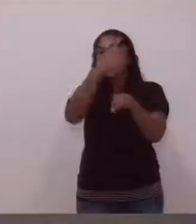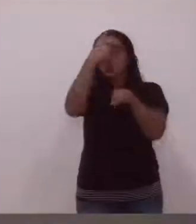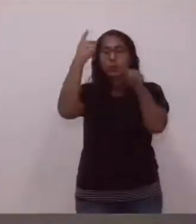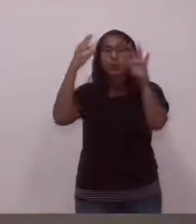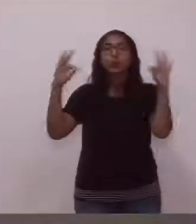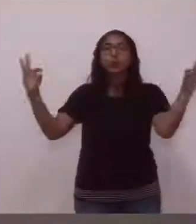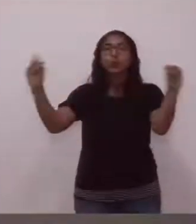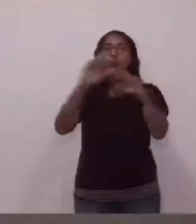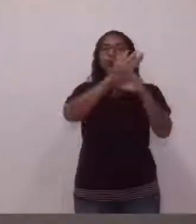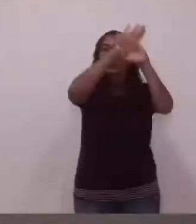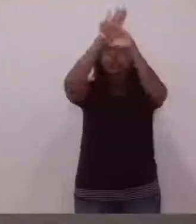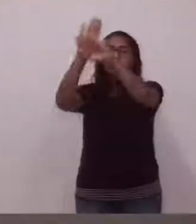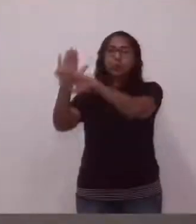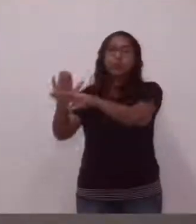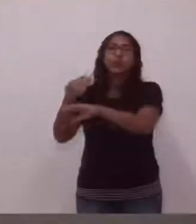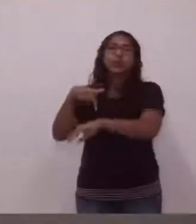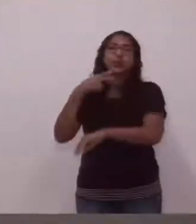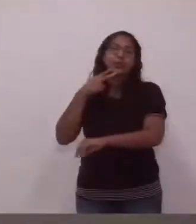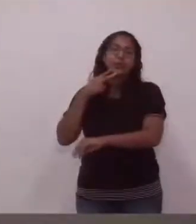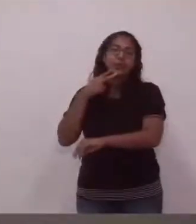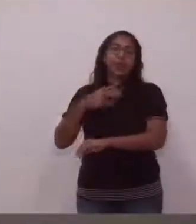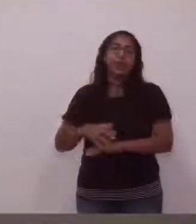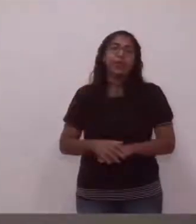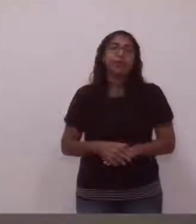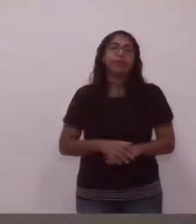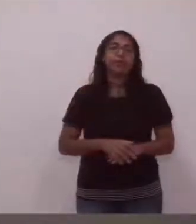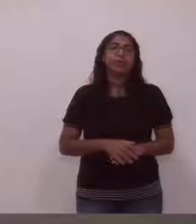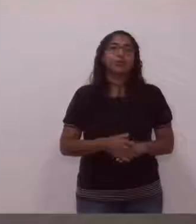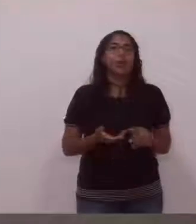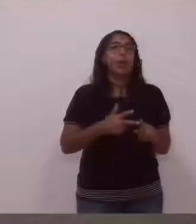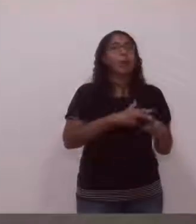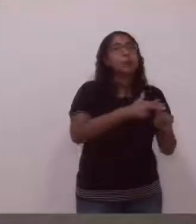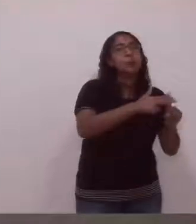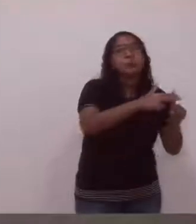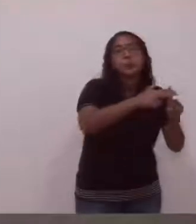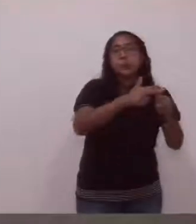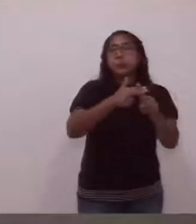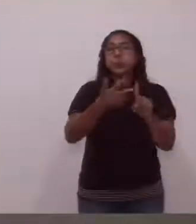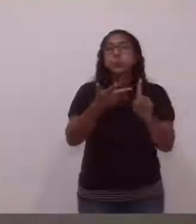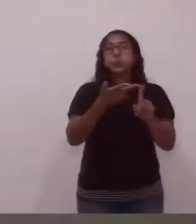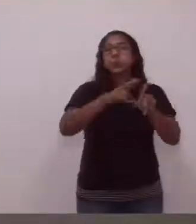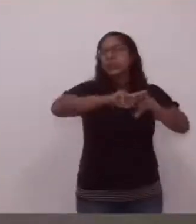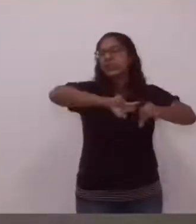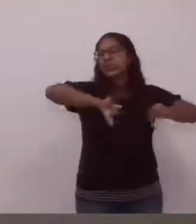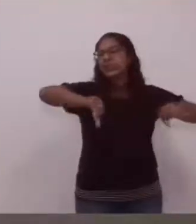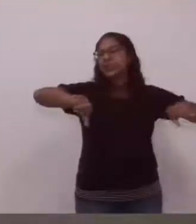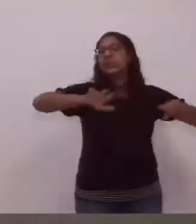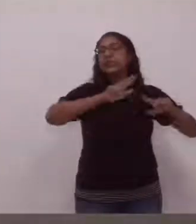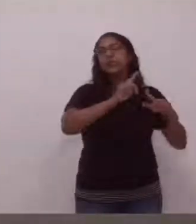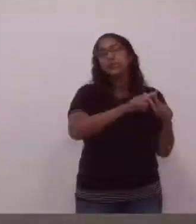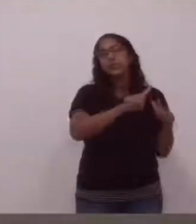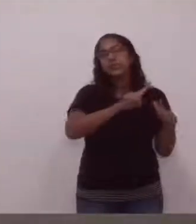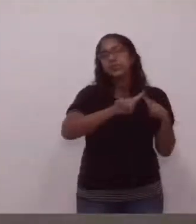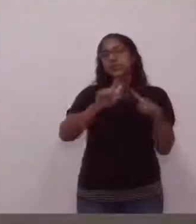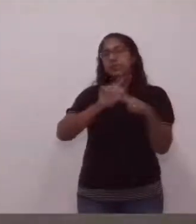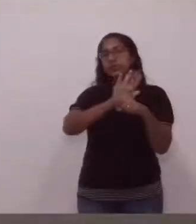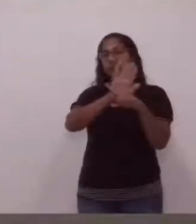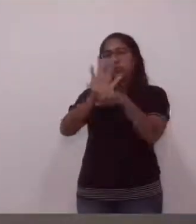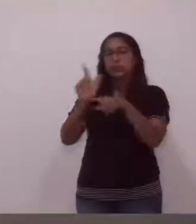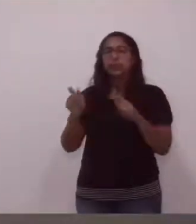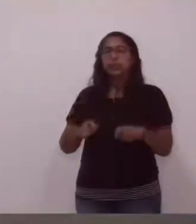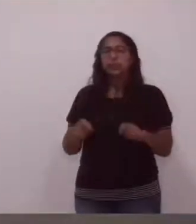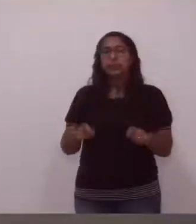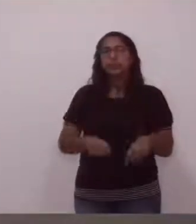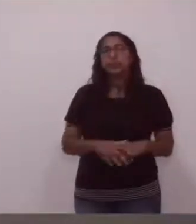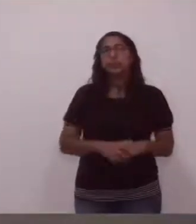as realizações das obras, é aquilo tudo que tem que ser feito no município, que muitas vezes trava,